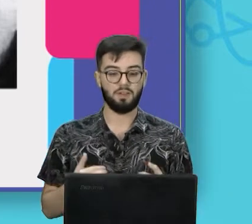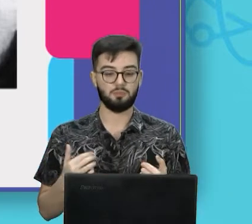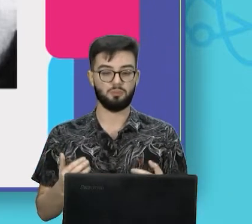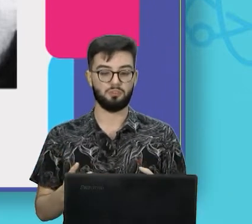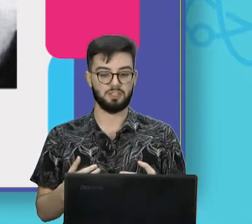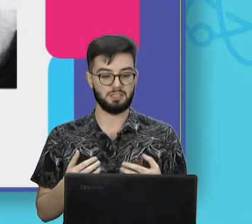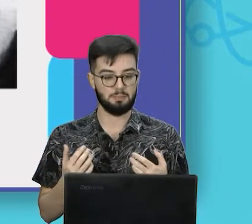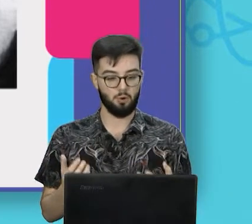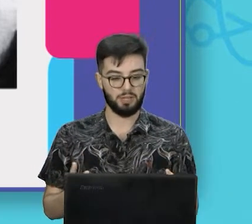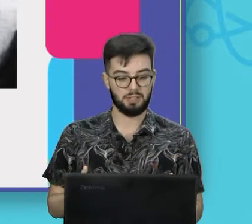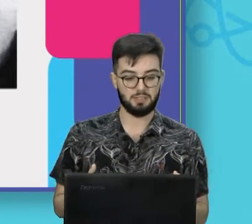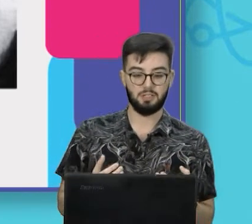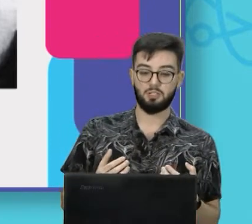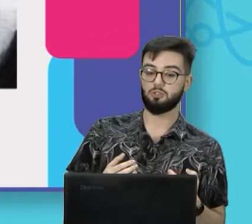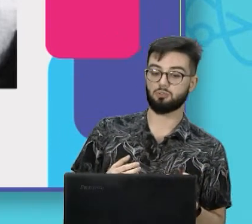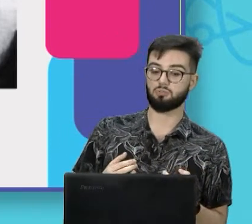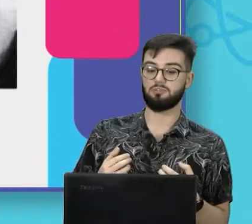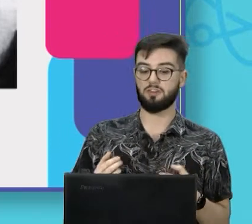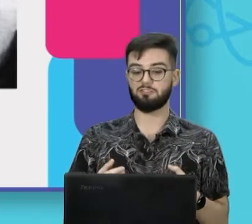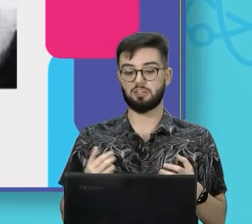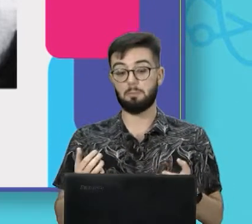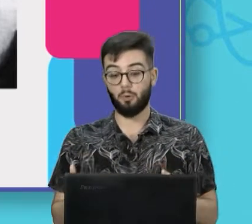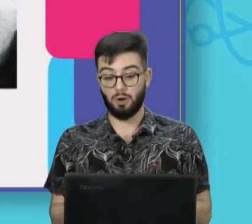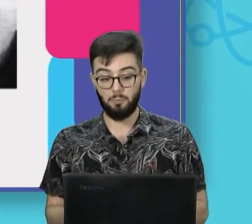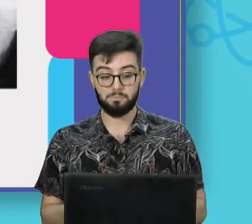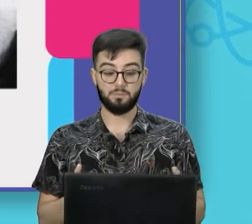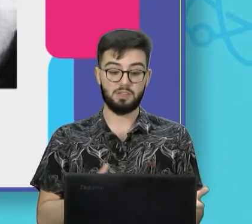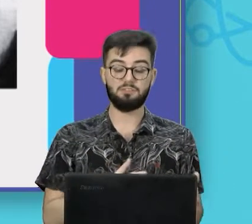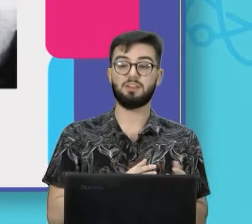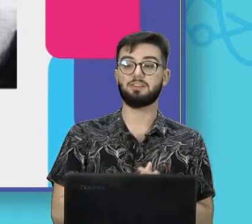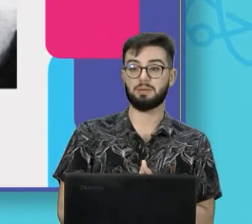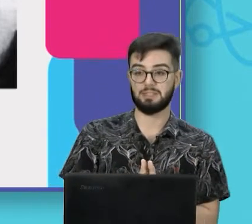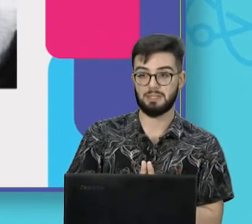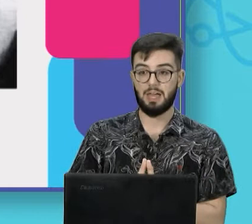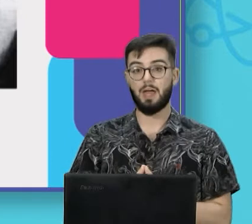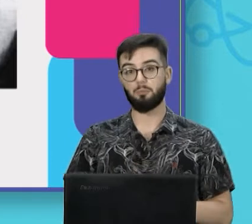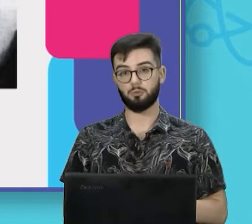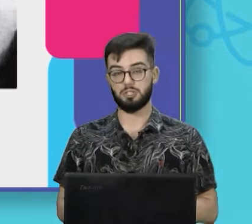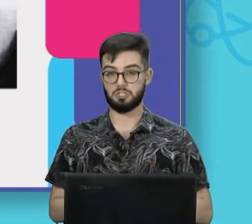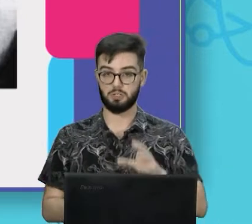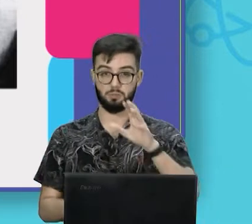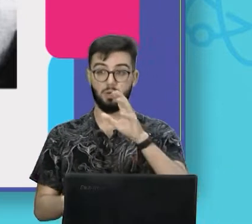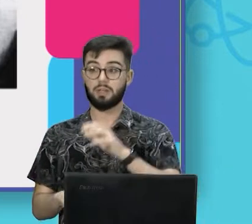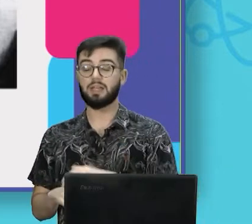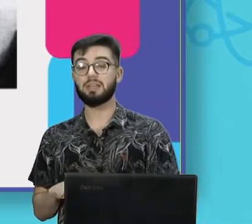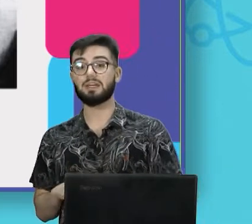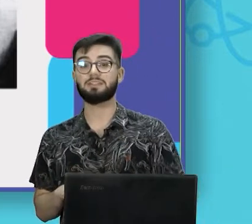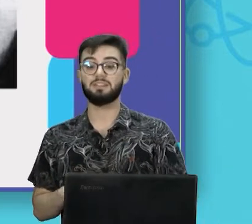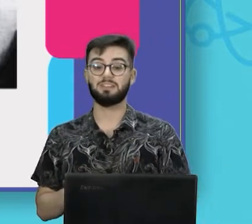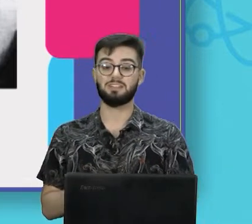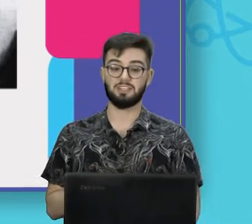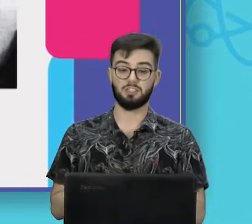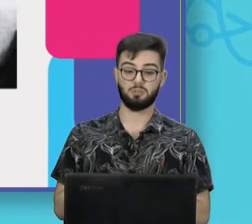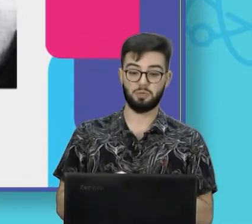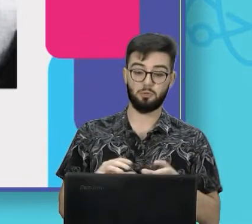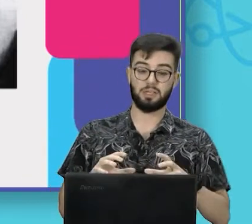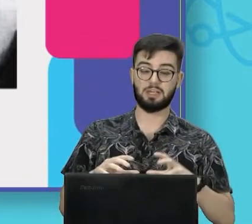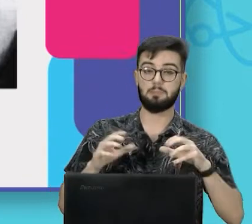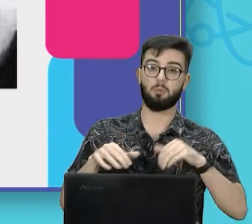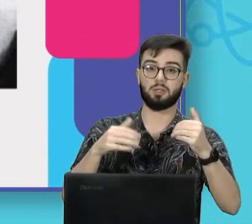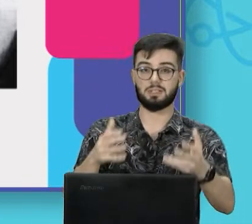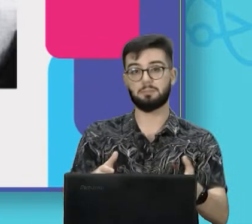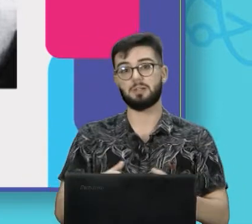ao falar de uma sociedade democrática em nosso universo temporal infelizmente é muito restrito que é que ele quer dizer nesse